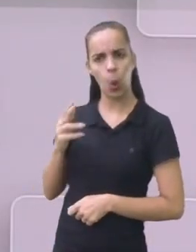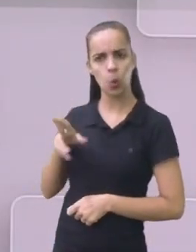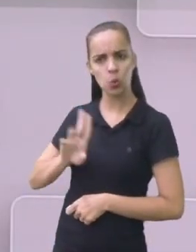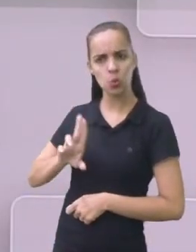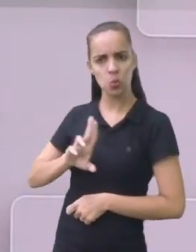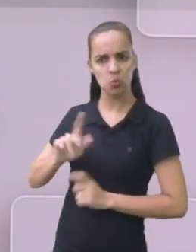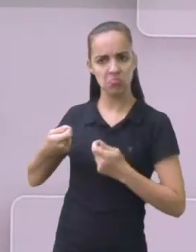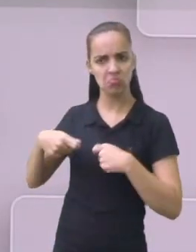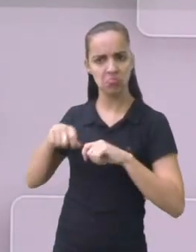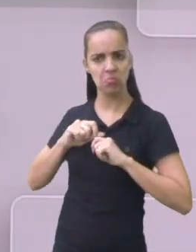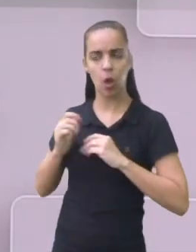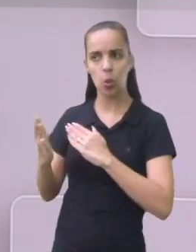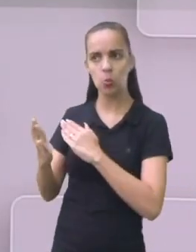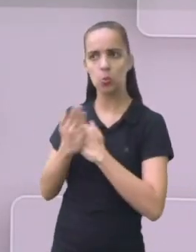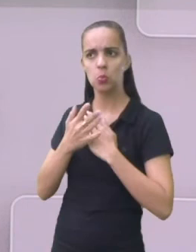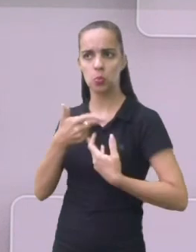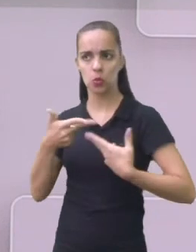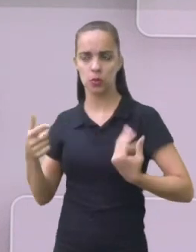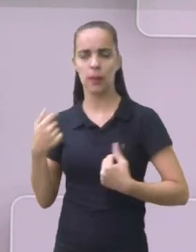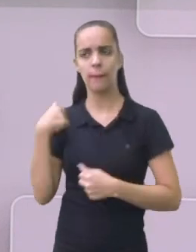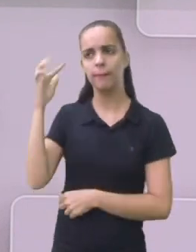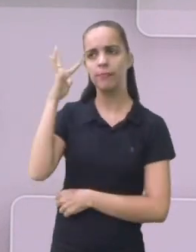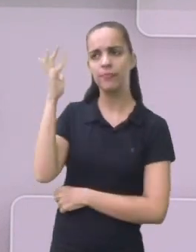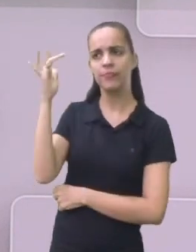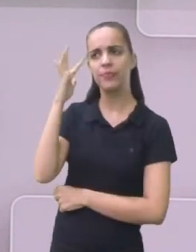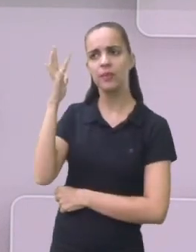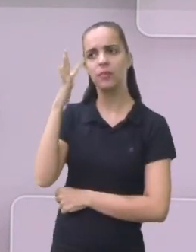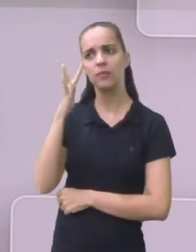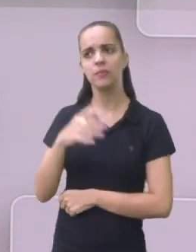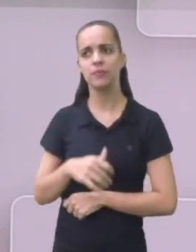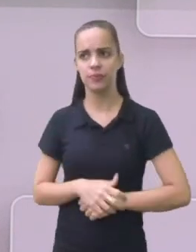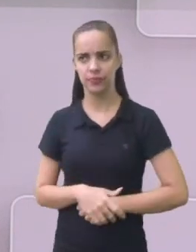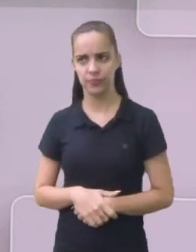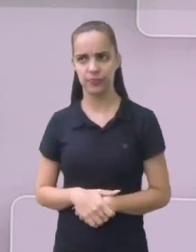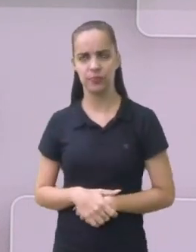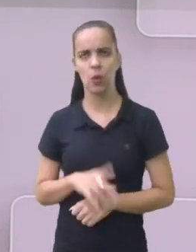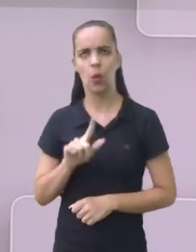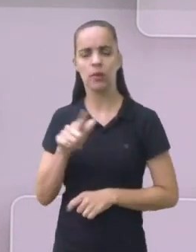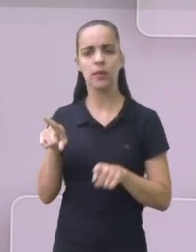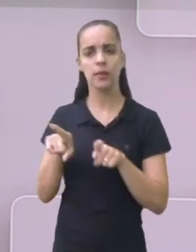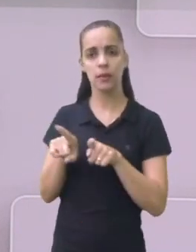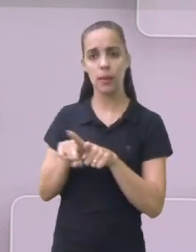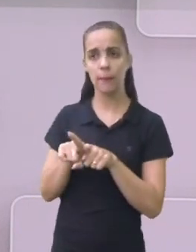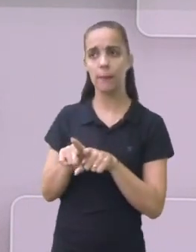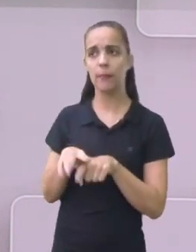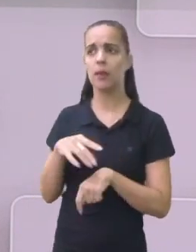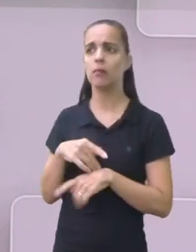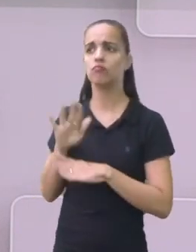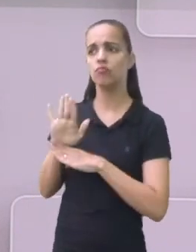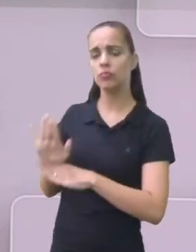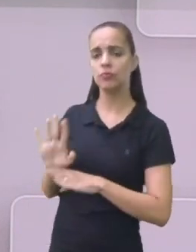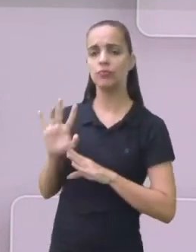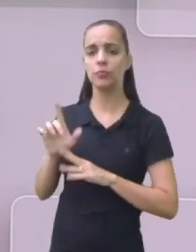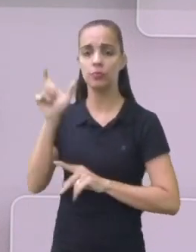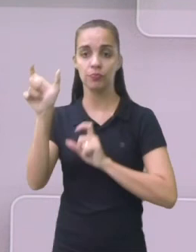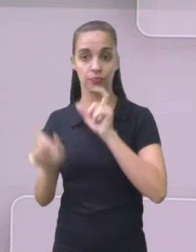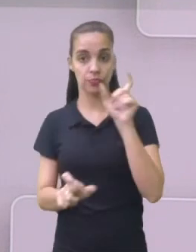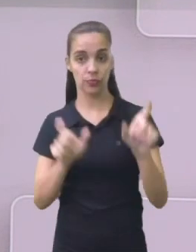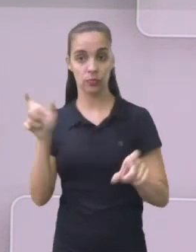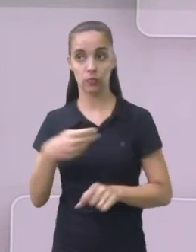ambiente? Vamos pensar como elas são úteis para outros seres vivos que vivem ali no